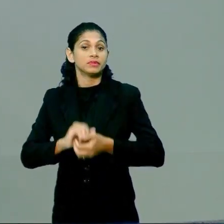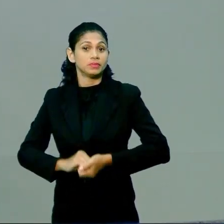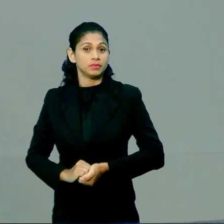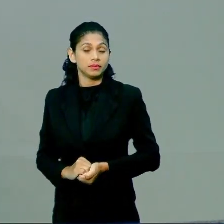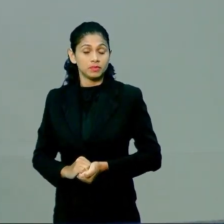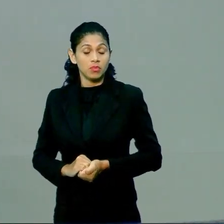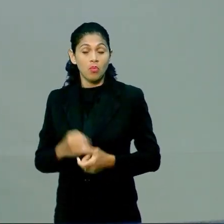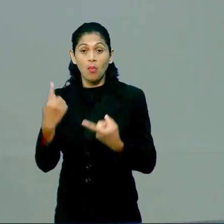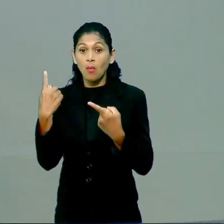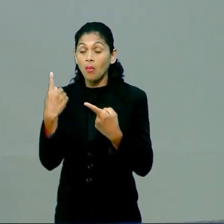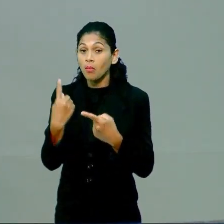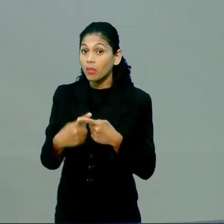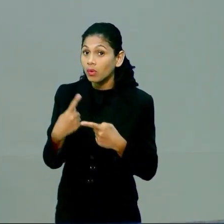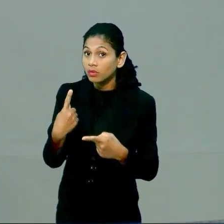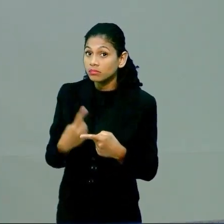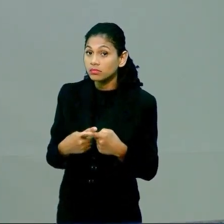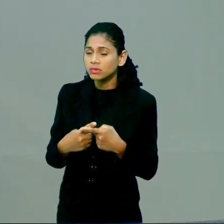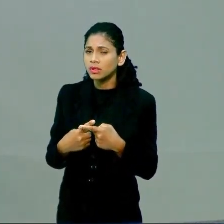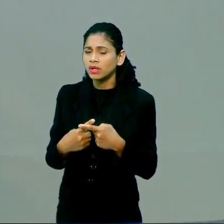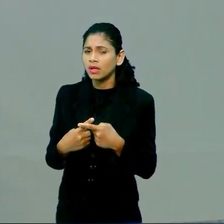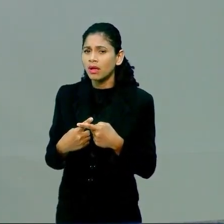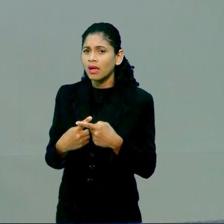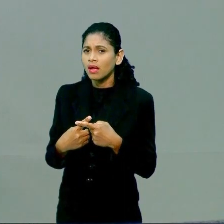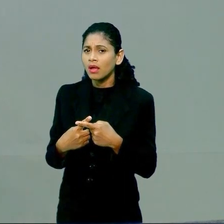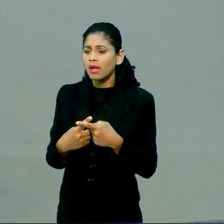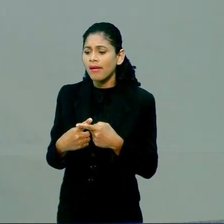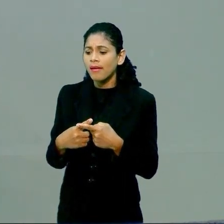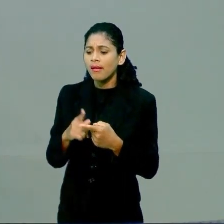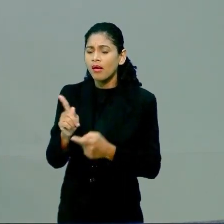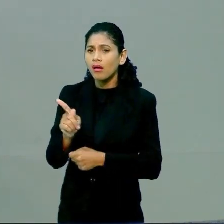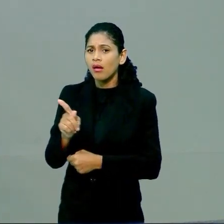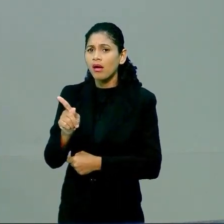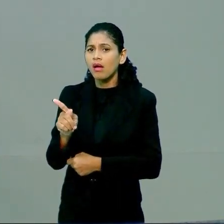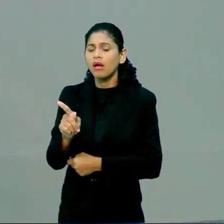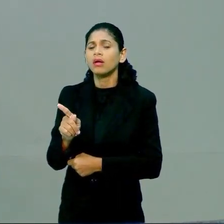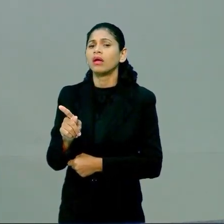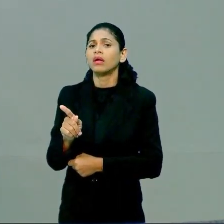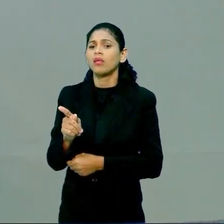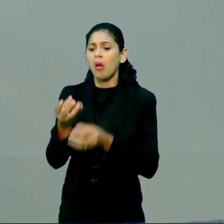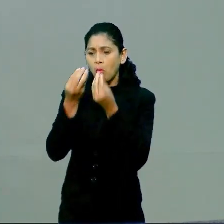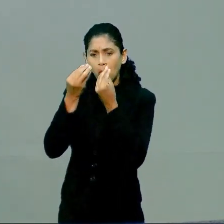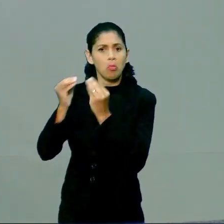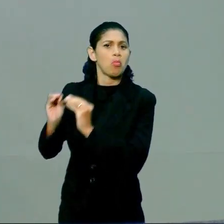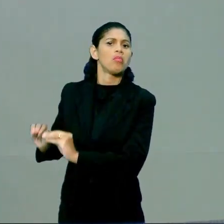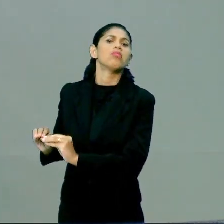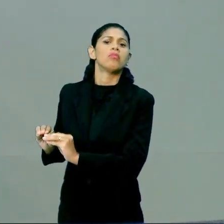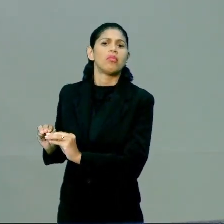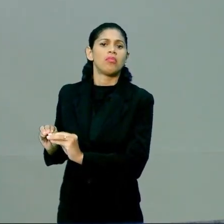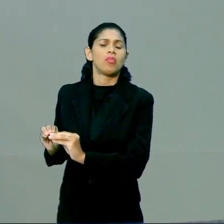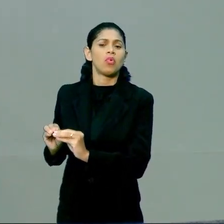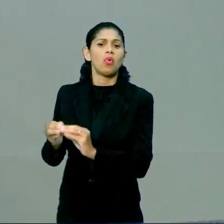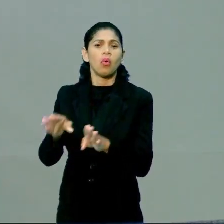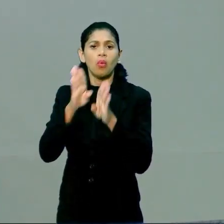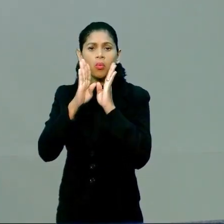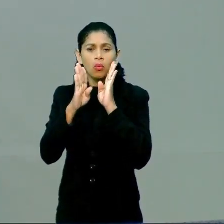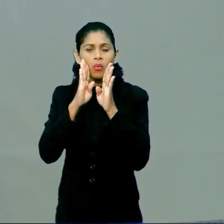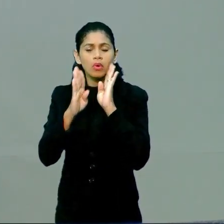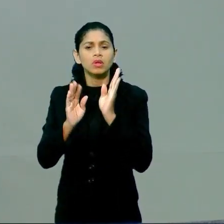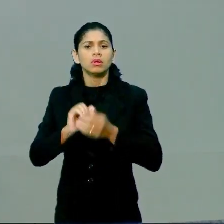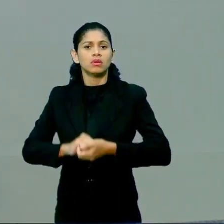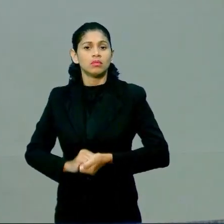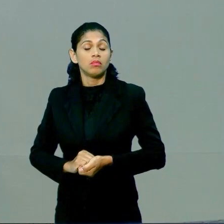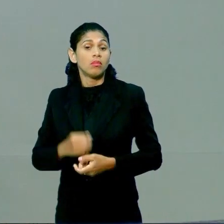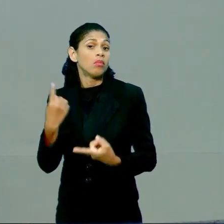que que eu posso inferir aí de cara né galera Ah se tá falando de abandono de Facebook só pode o texto tá relacionado a essa rede social